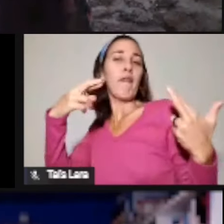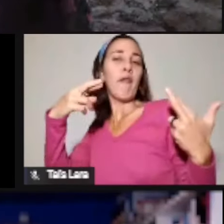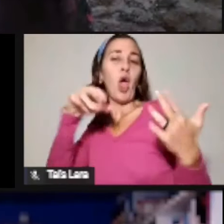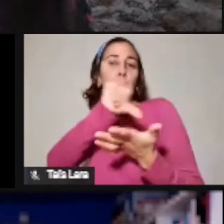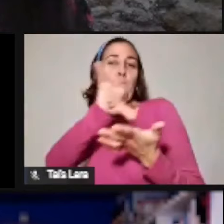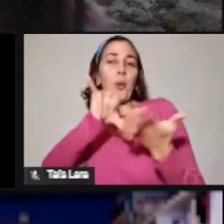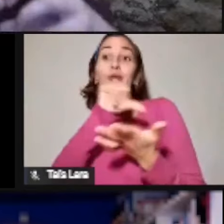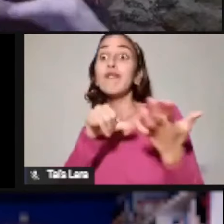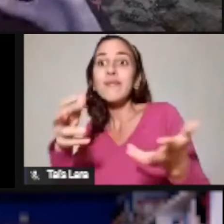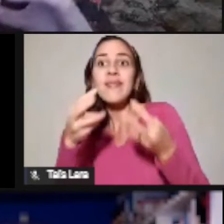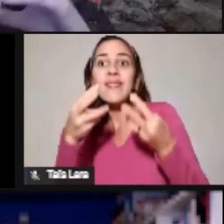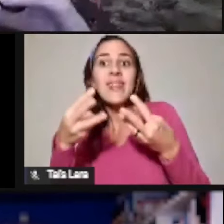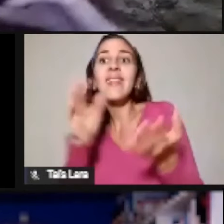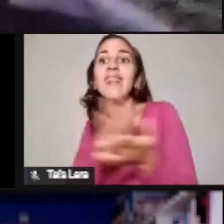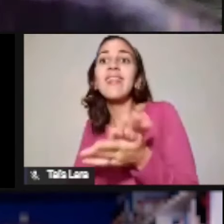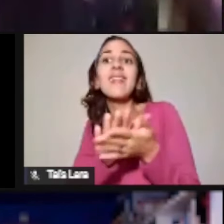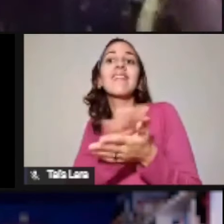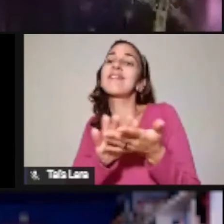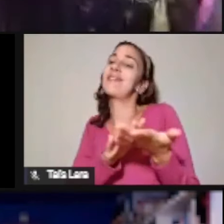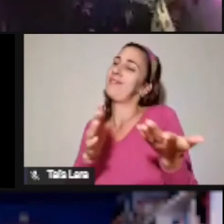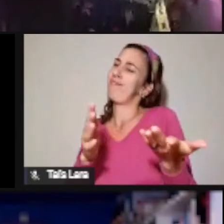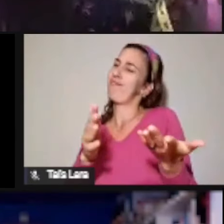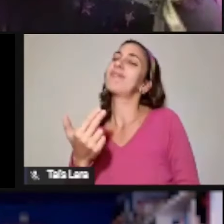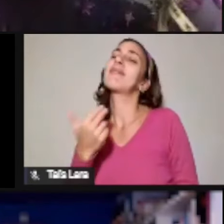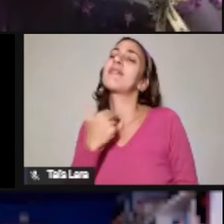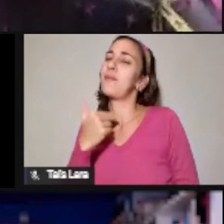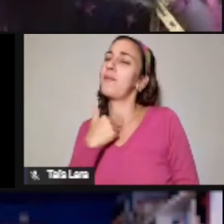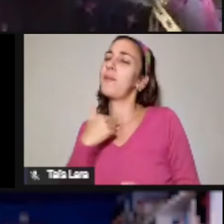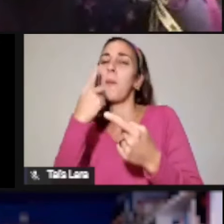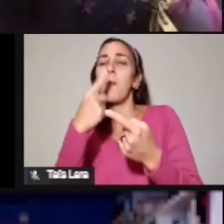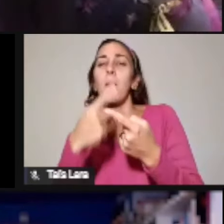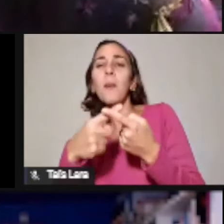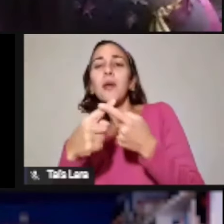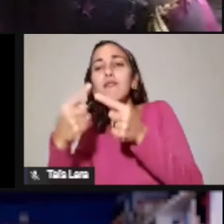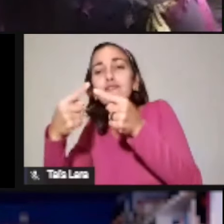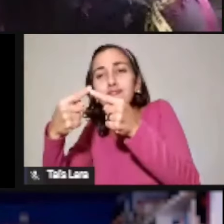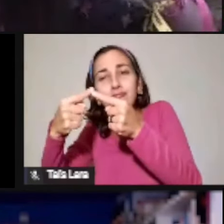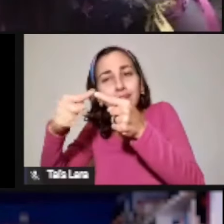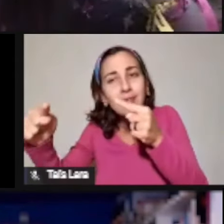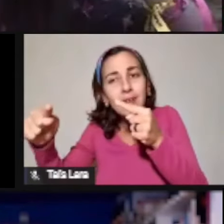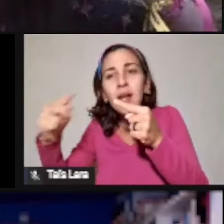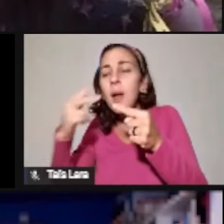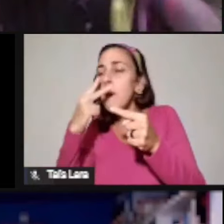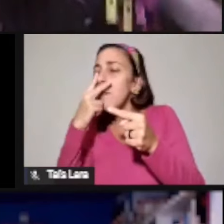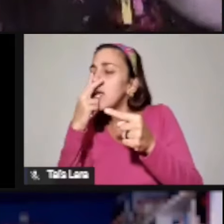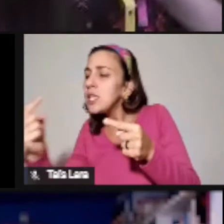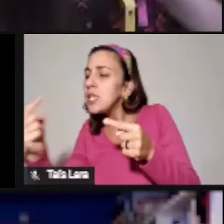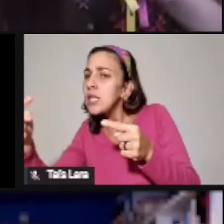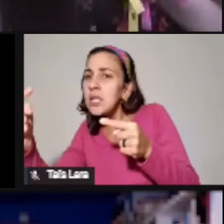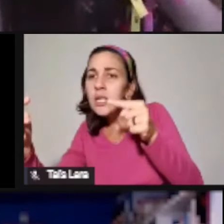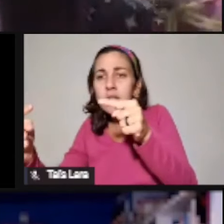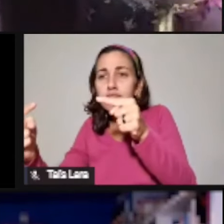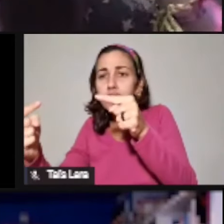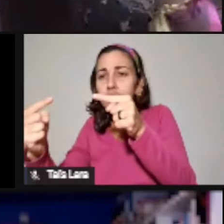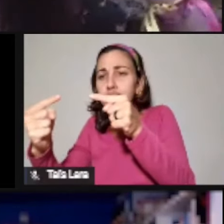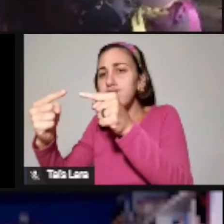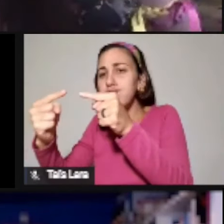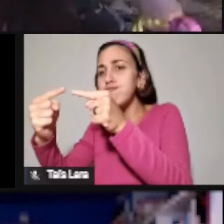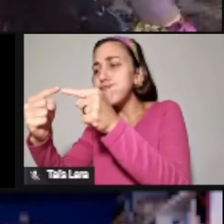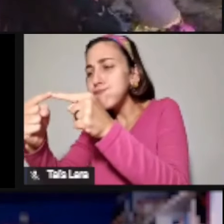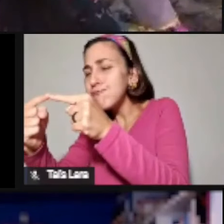gosta ou não gosta, mas quando as coisas estão muito incoerentes, ou seja, você pede uma coisa para a criança e você faz algo